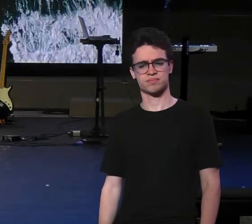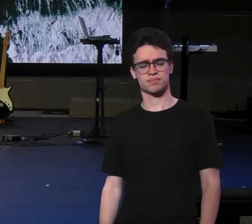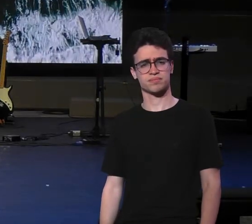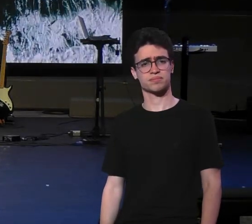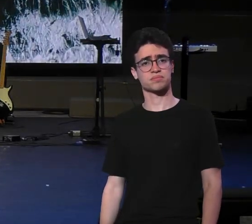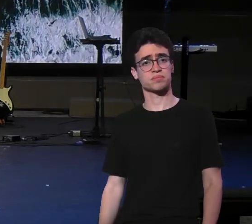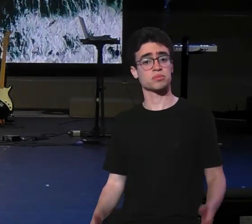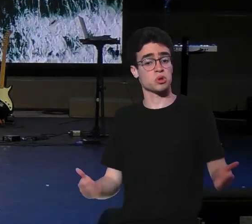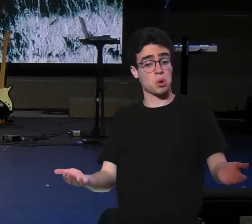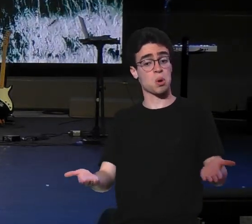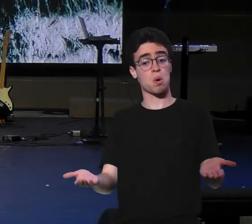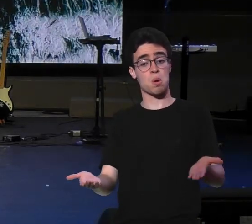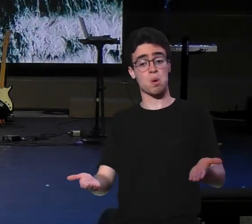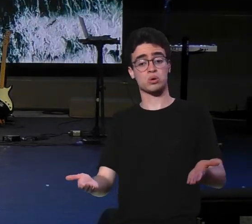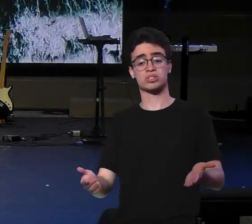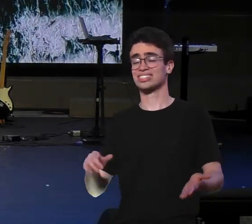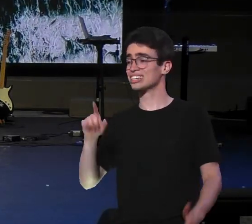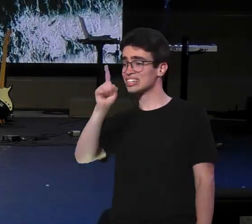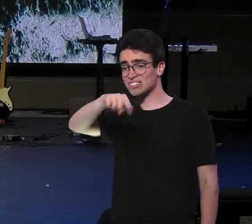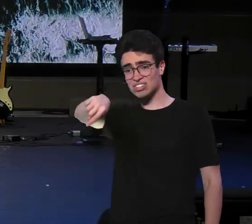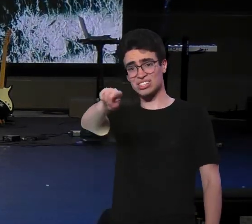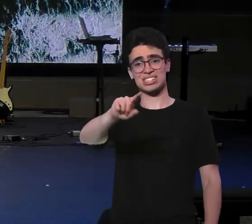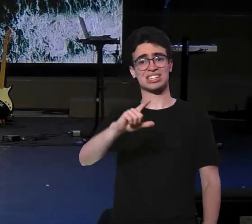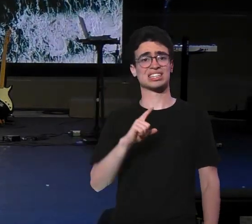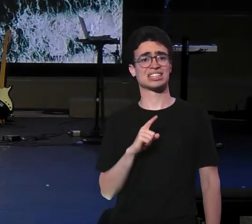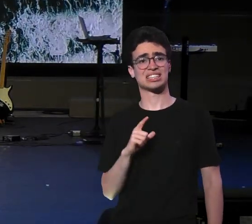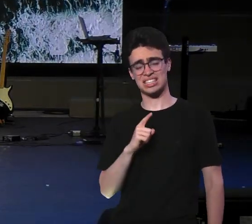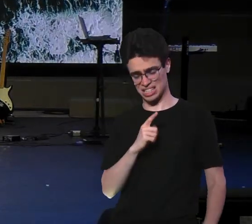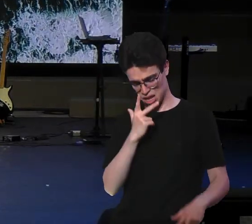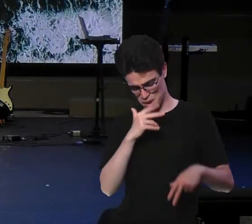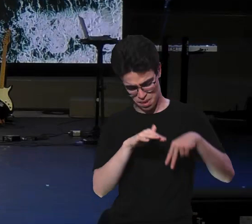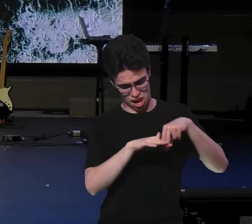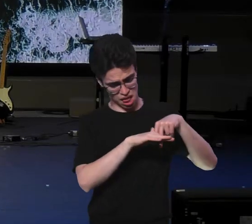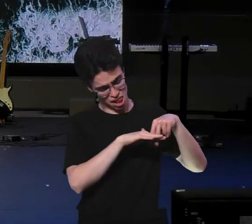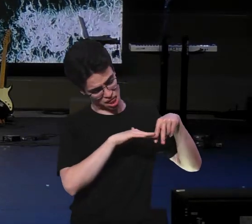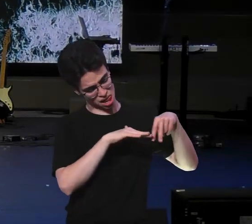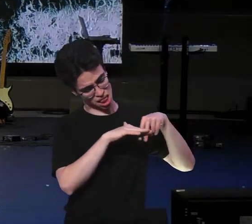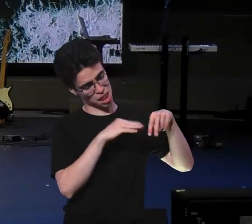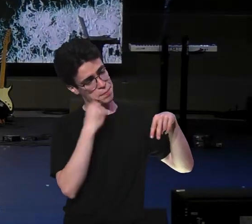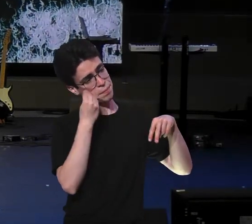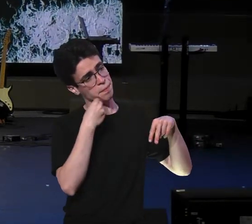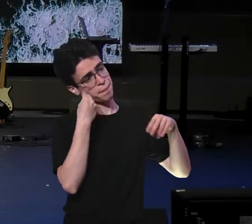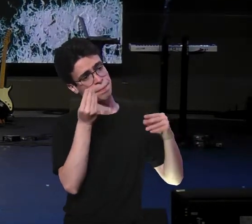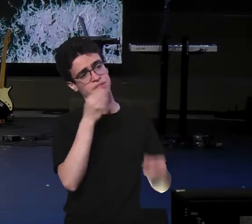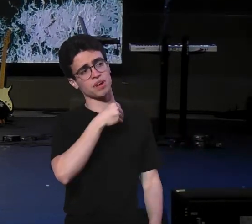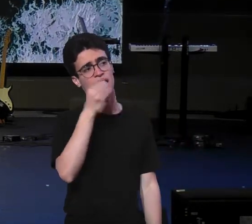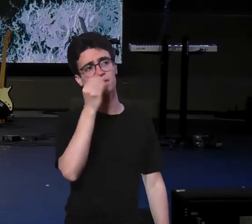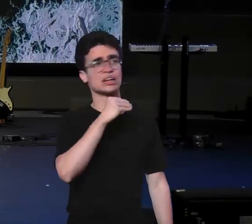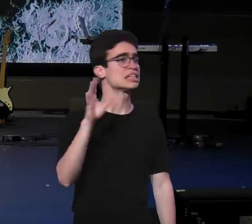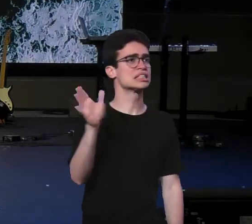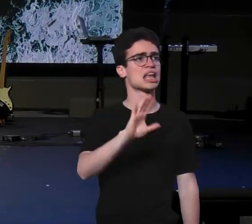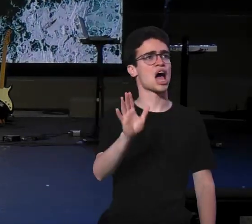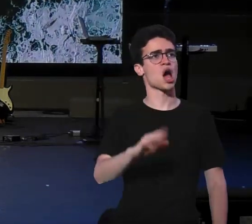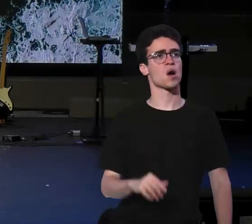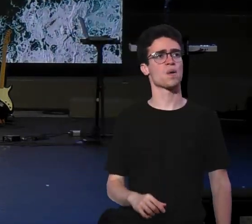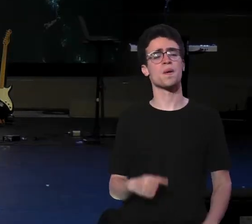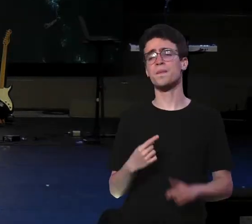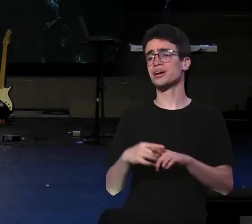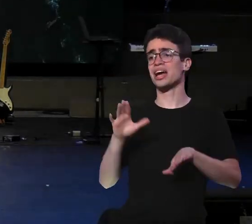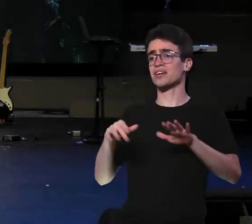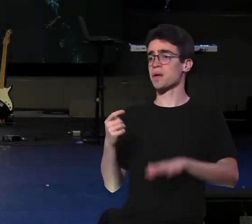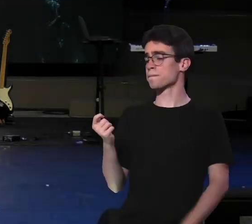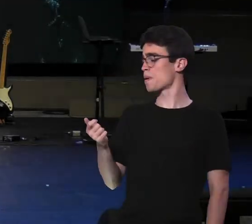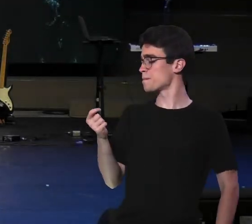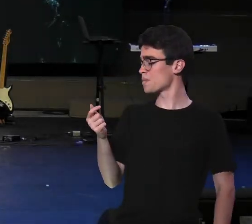E hoje Deus quer te tirar das águas na canela. Muitas vezes a gente se contenta com um pouco, mas